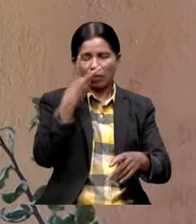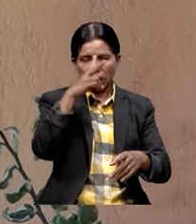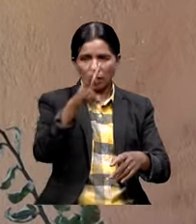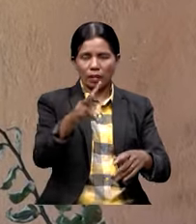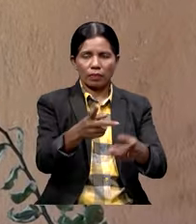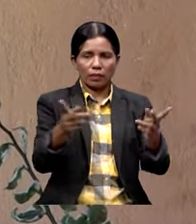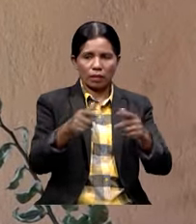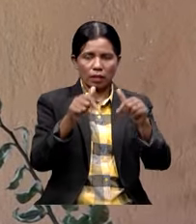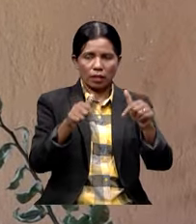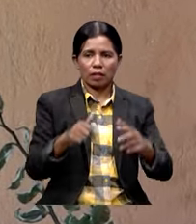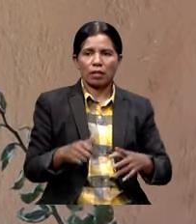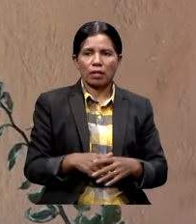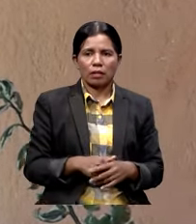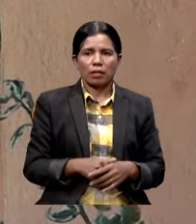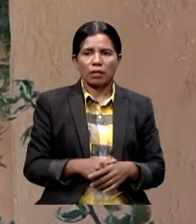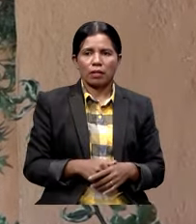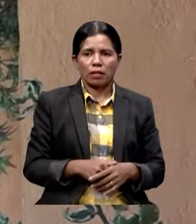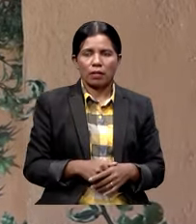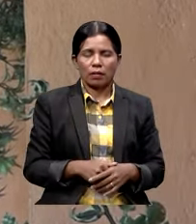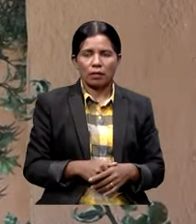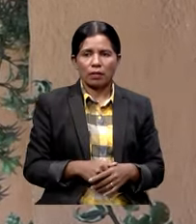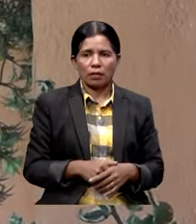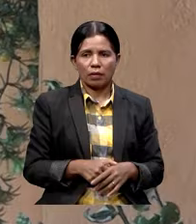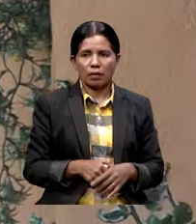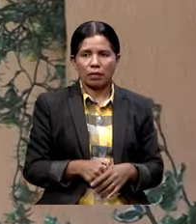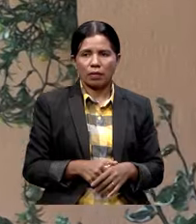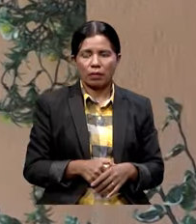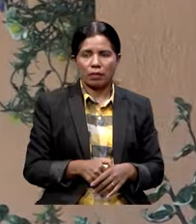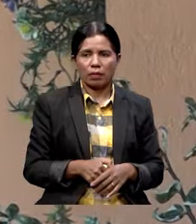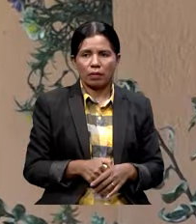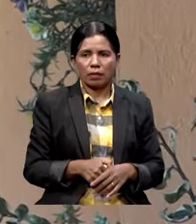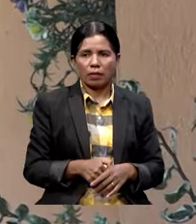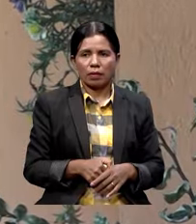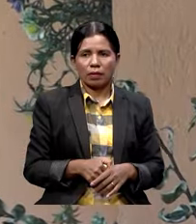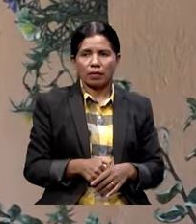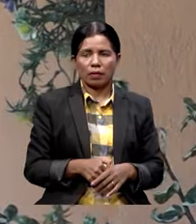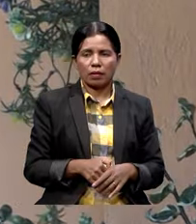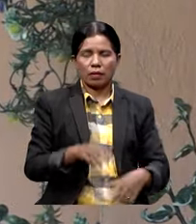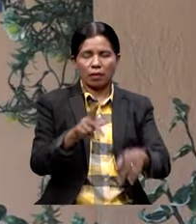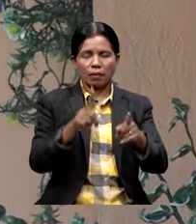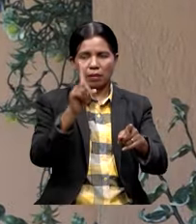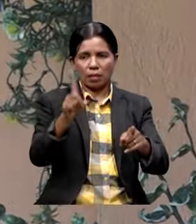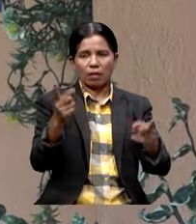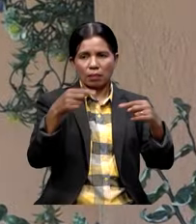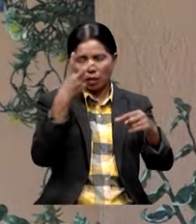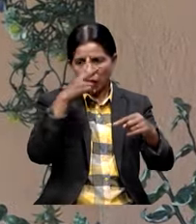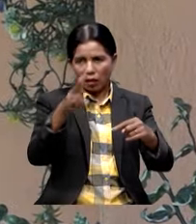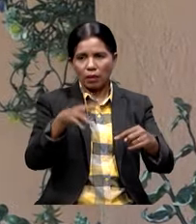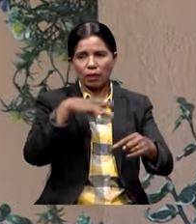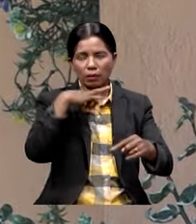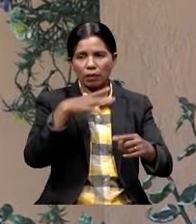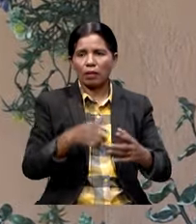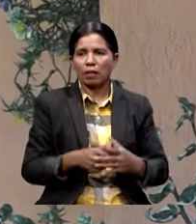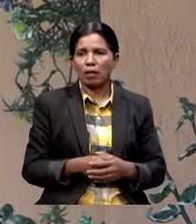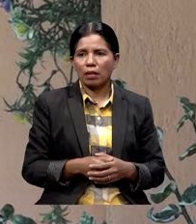de repente sei que a palavra RP, RP é de maneira, é de maneira. Sabe, é